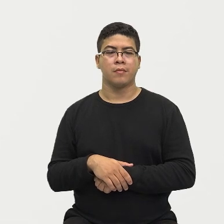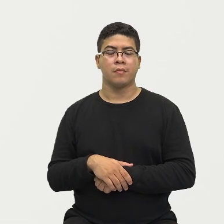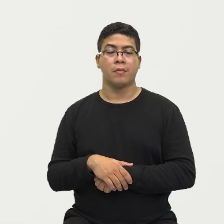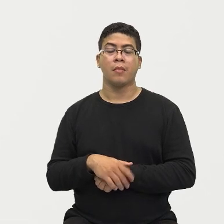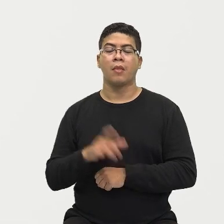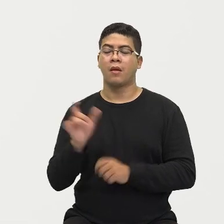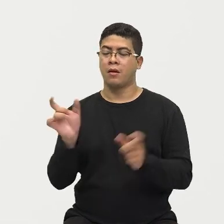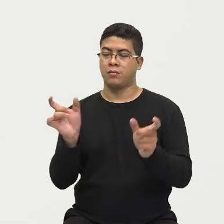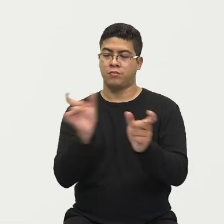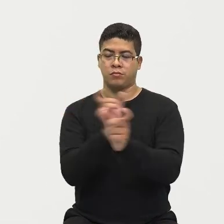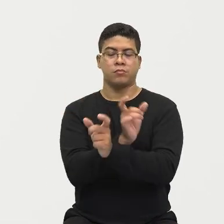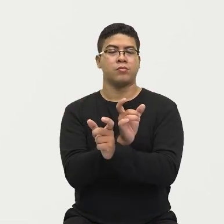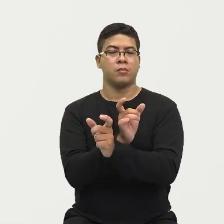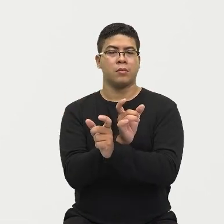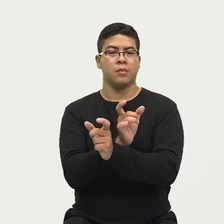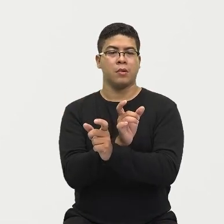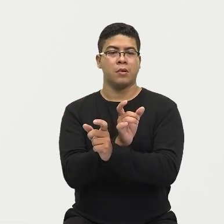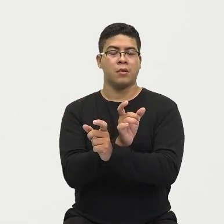você diz aí para mim?